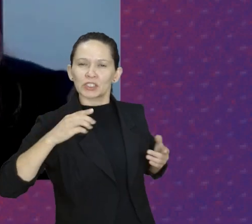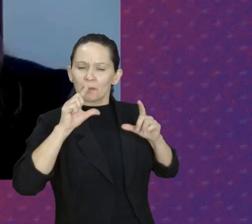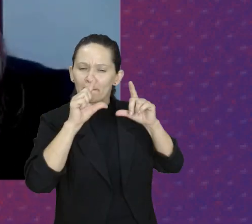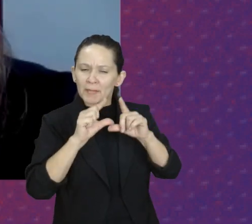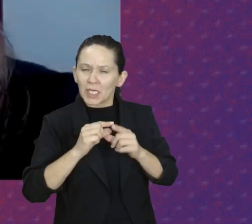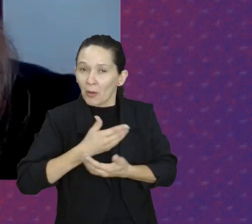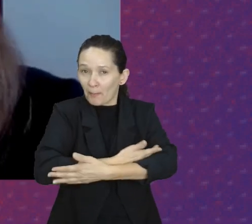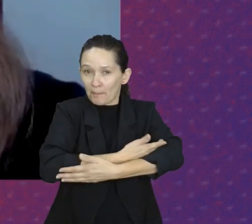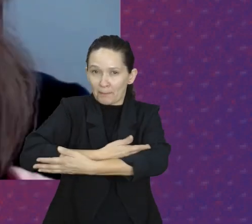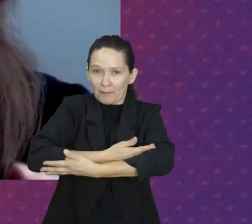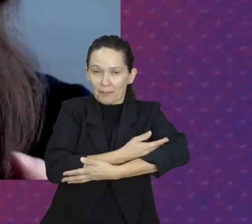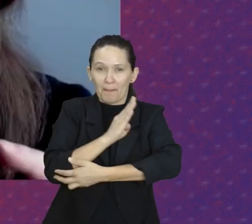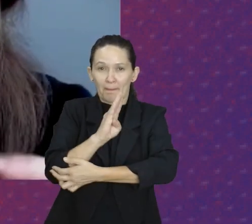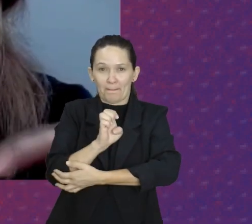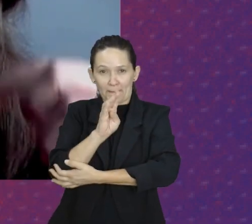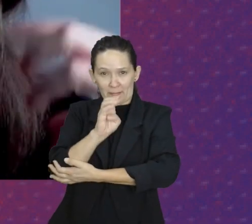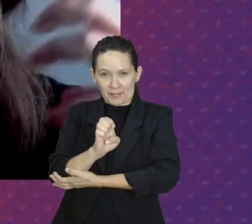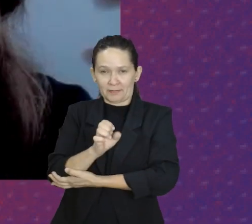um bebê,